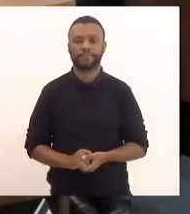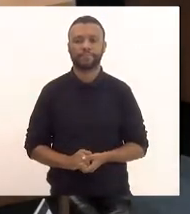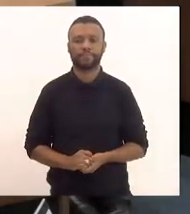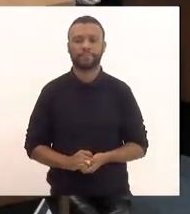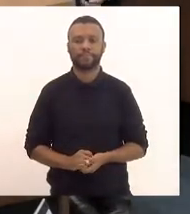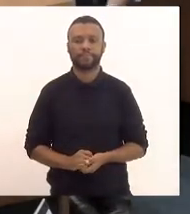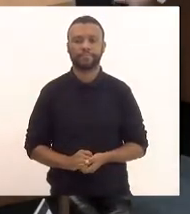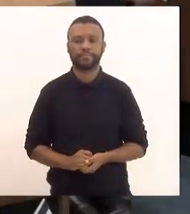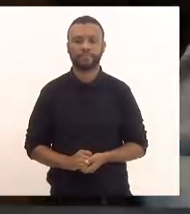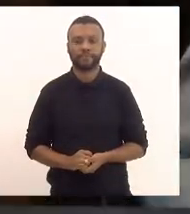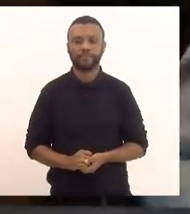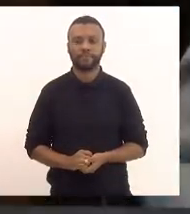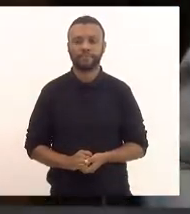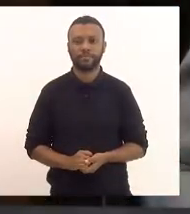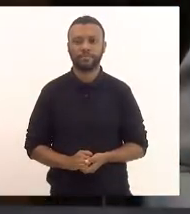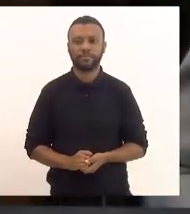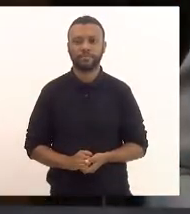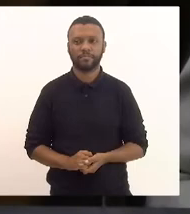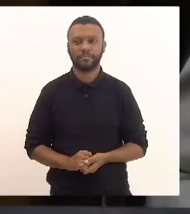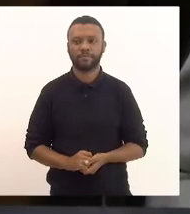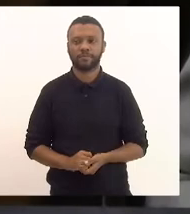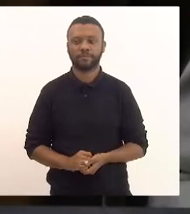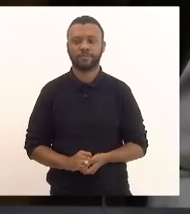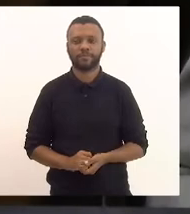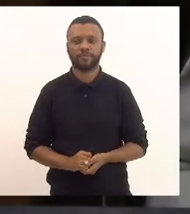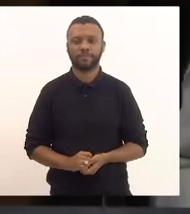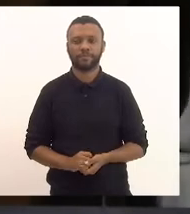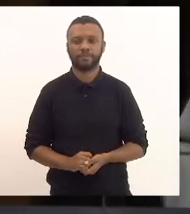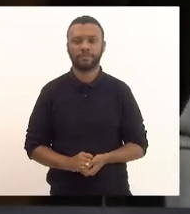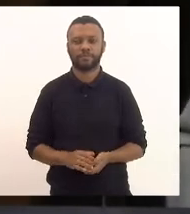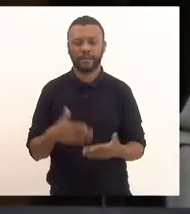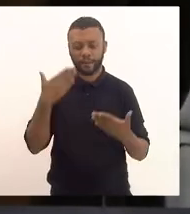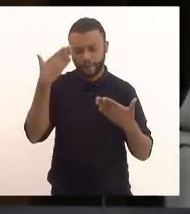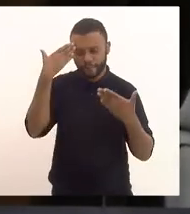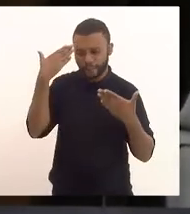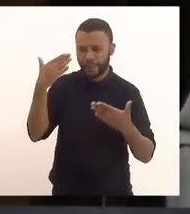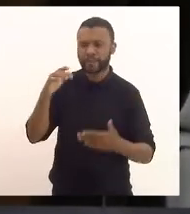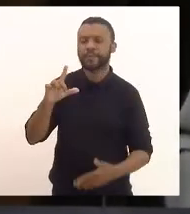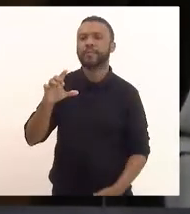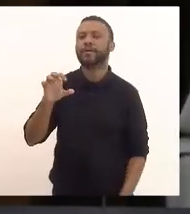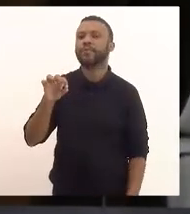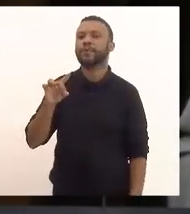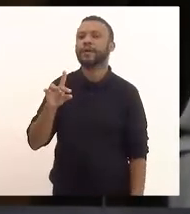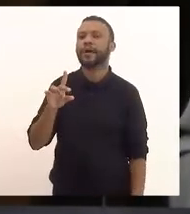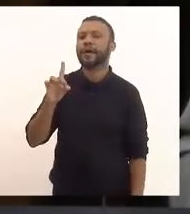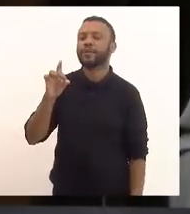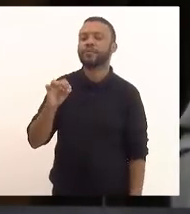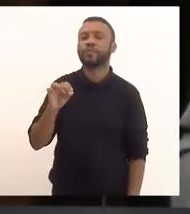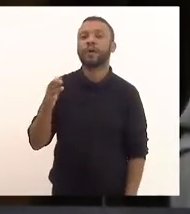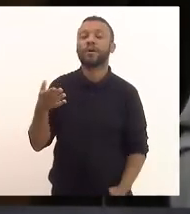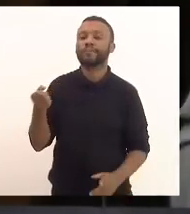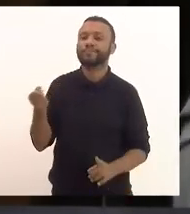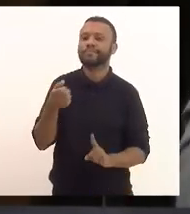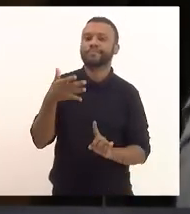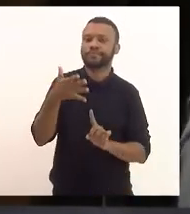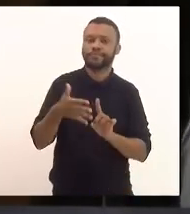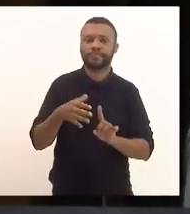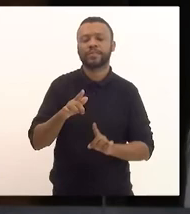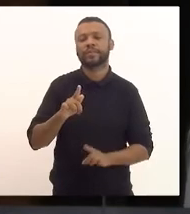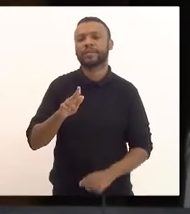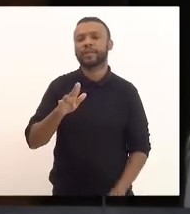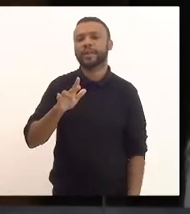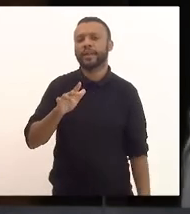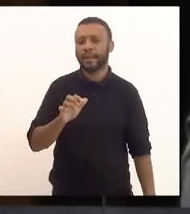E aí e obrigado Leonardo passo a palavra Guilherme Pimentel